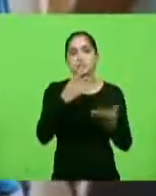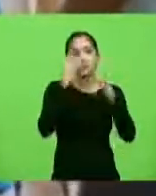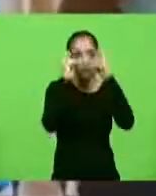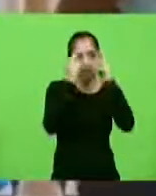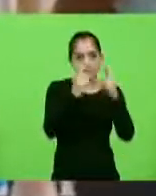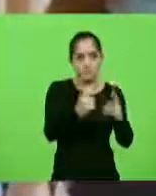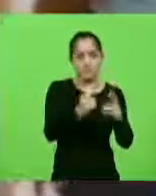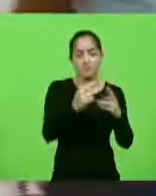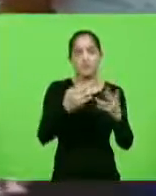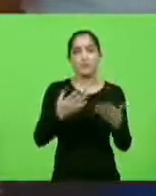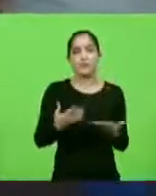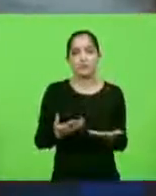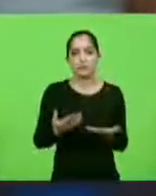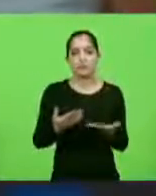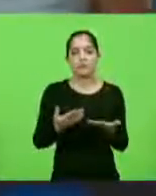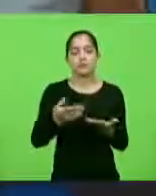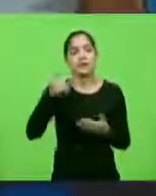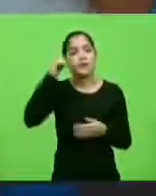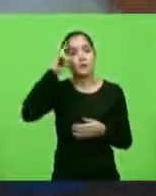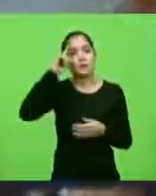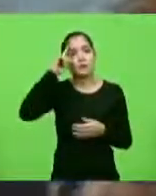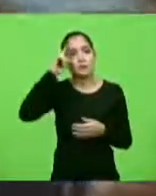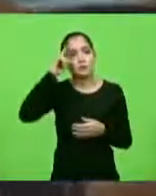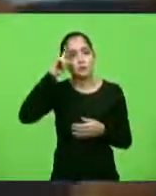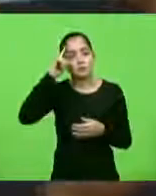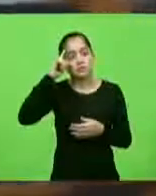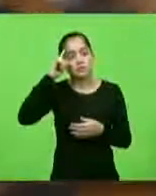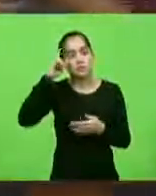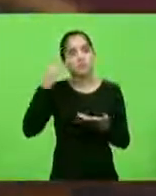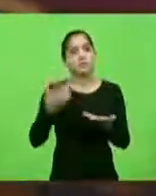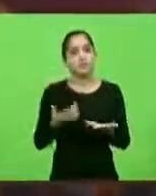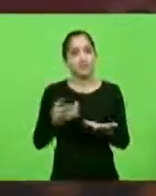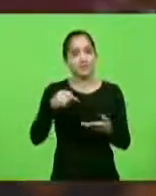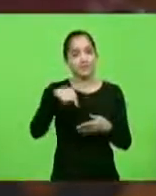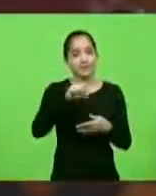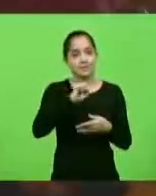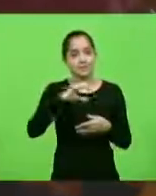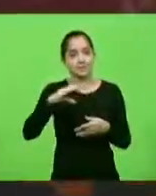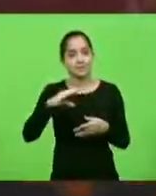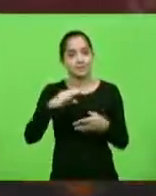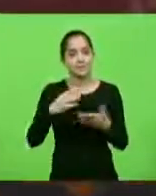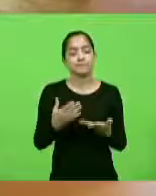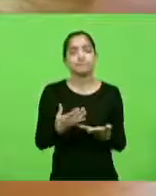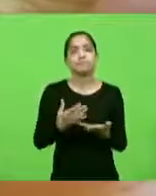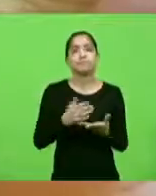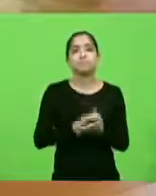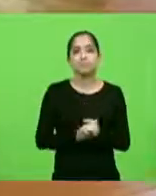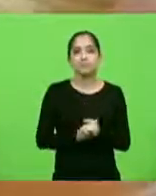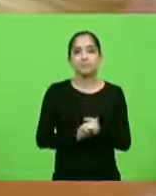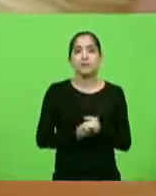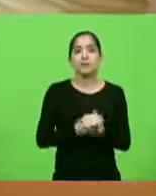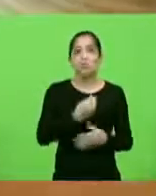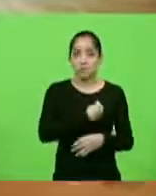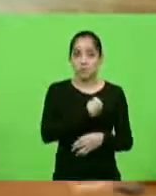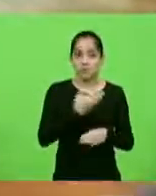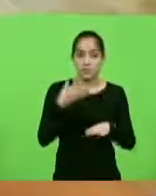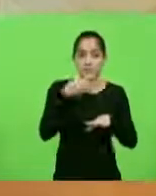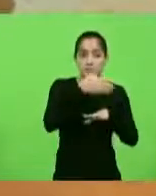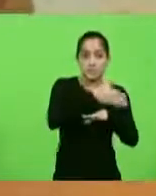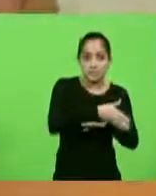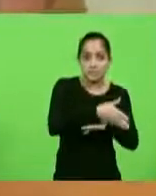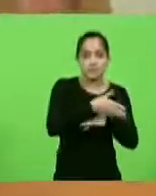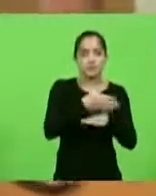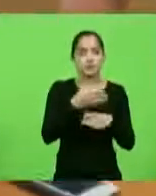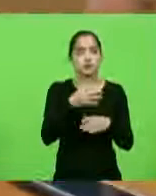respeito, porque a gente tem aqui um dia a dia aquecido no parlamento catarinense. E eu disse, olha, eu posso estar presente, porém, eu vou doar